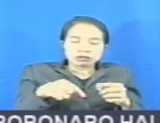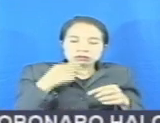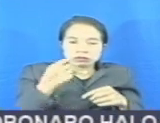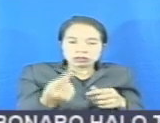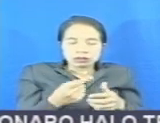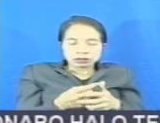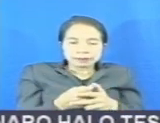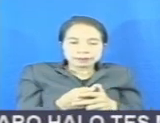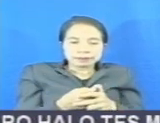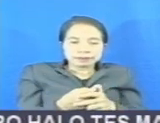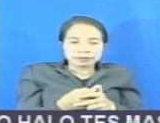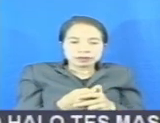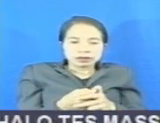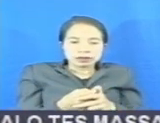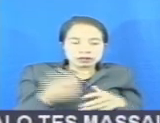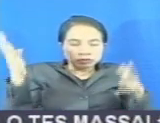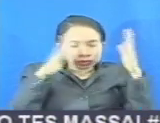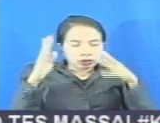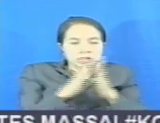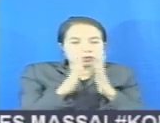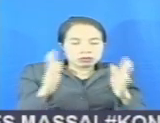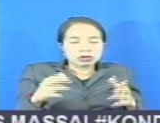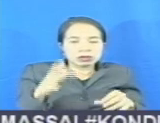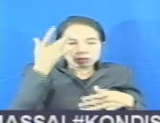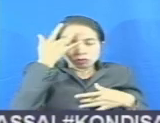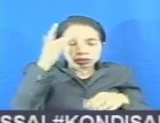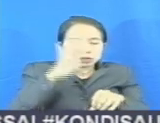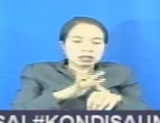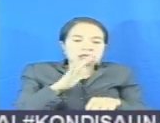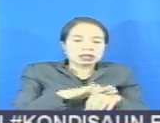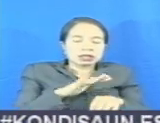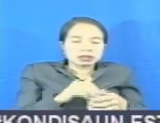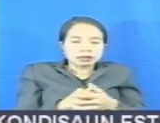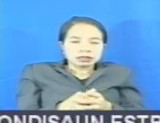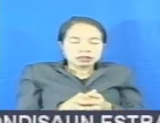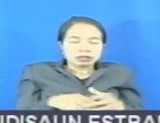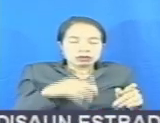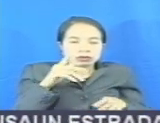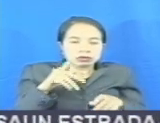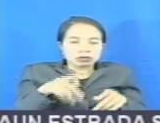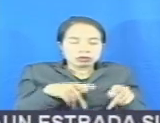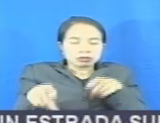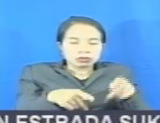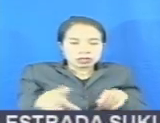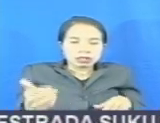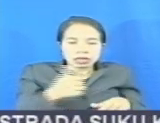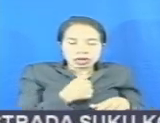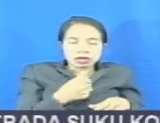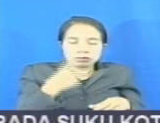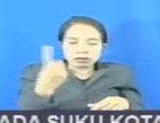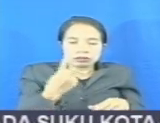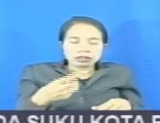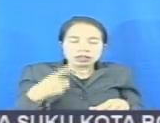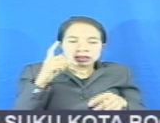ne causa boti efetivo ne causa boti do ba moras dengue. Mas bem, se comunidade maclinia atitude ansa na faten itla bele